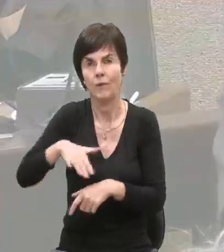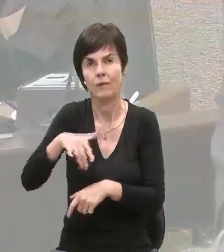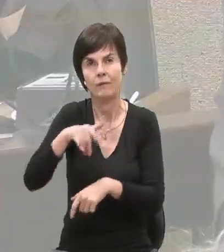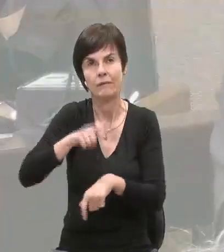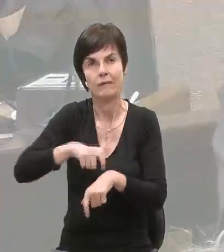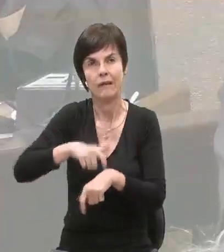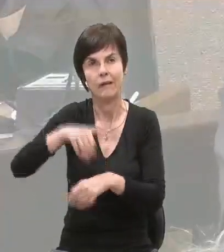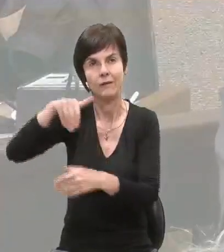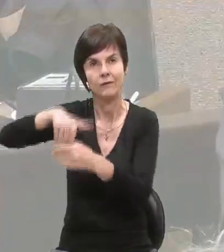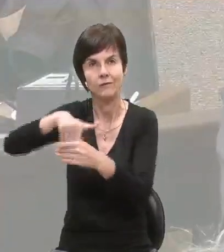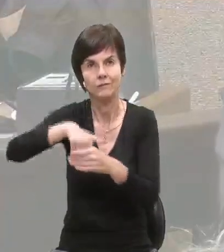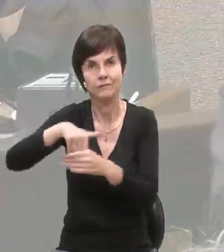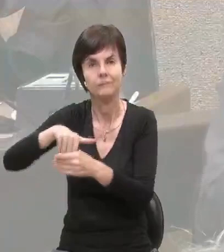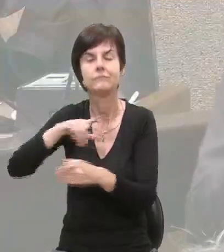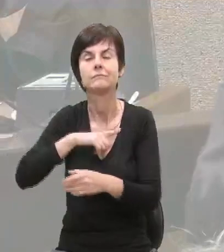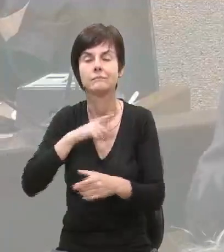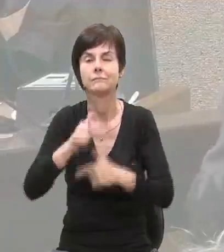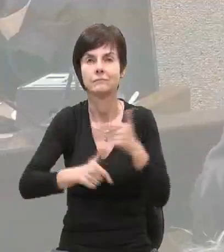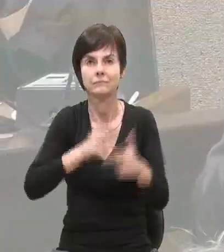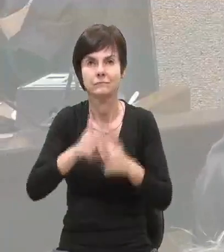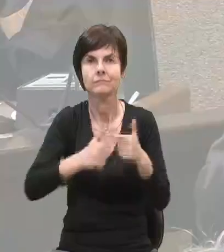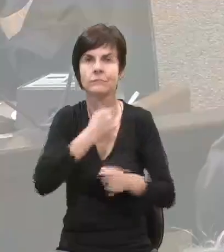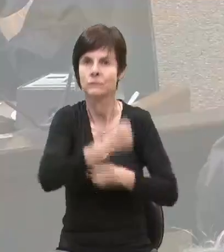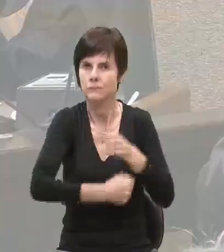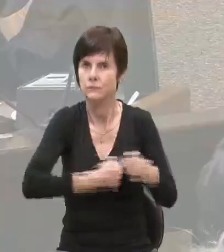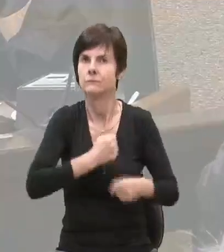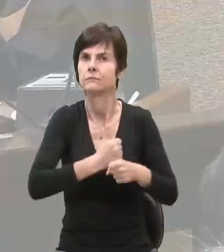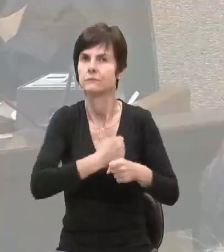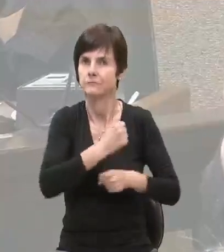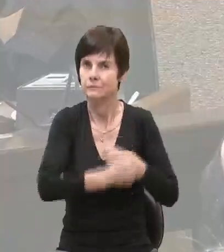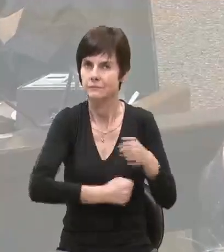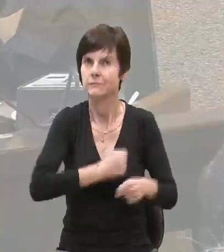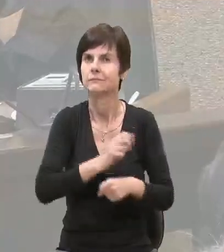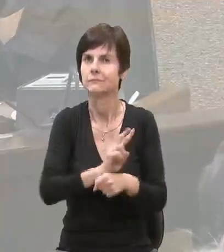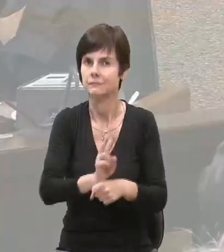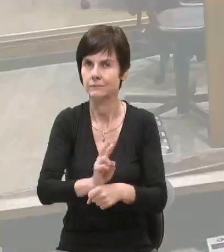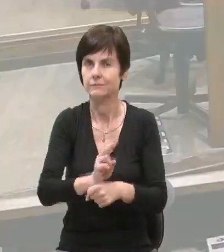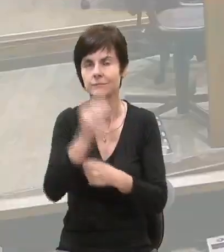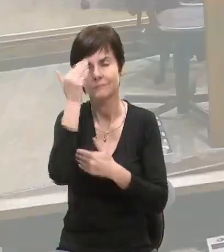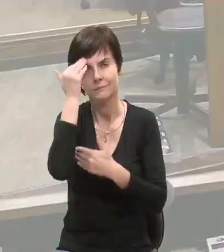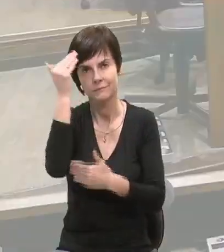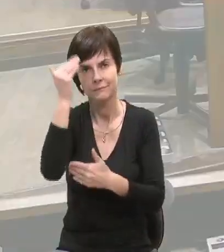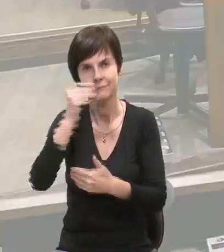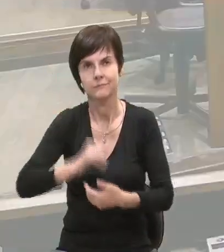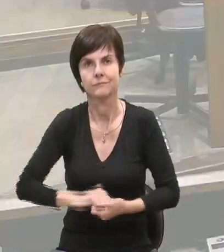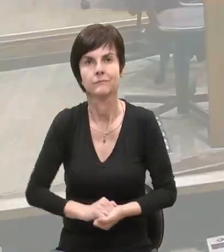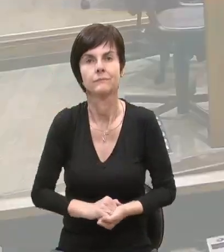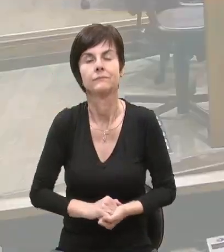Eles têm feito esse trabalho ano a ano, né, nas UBSs. Muito obrigado.